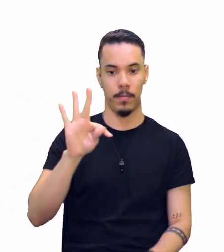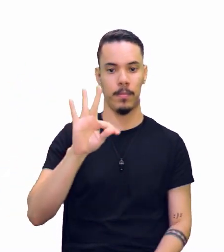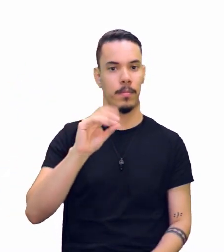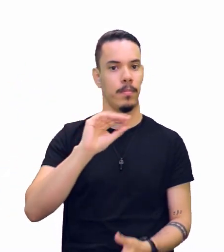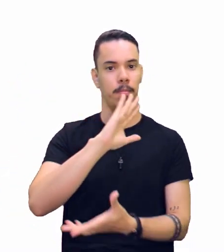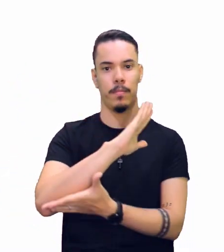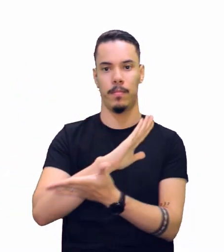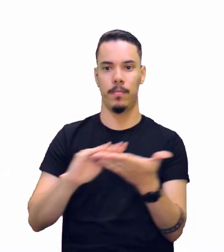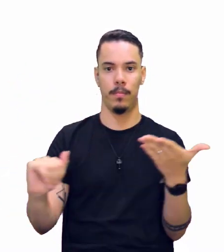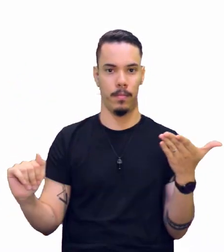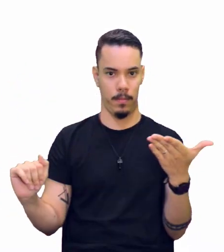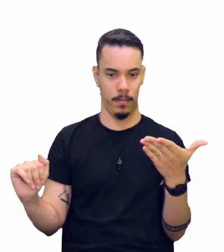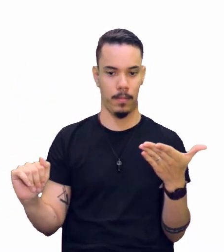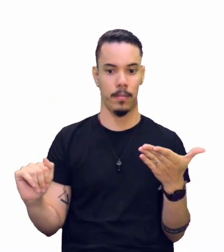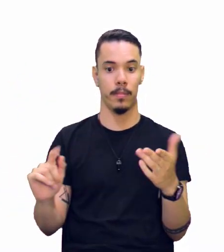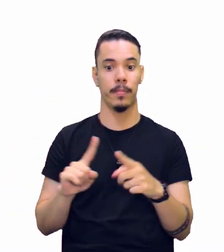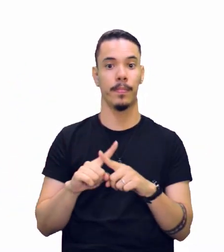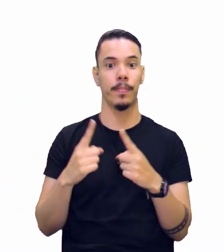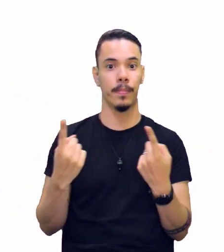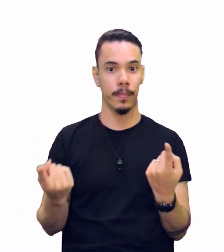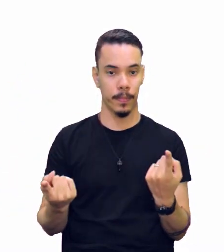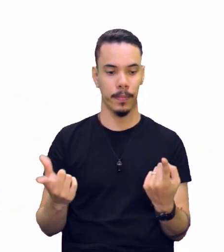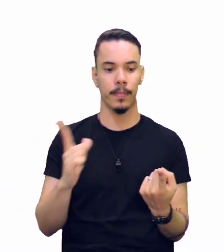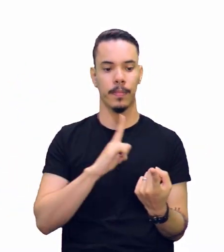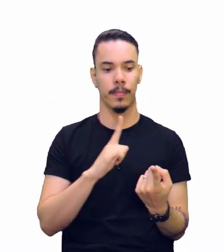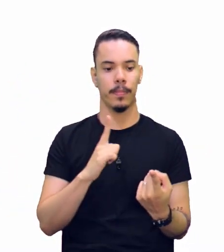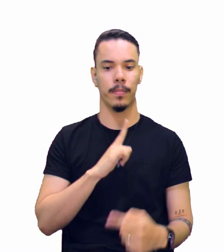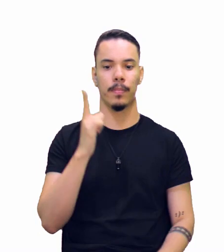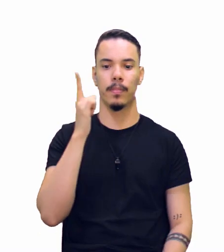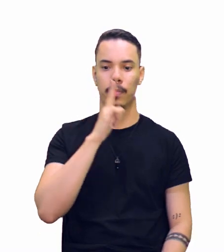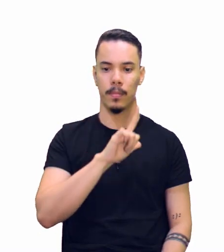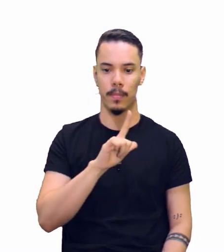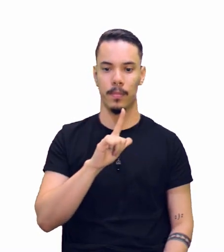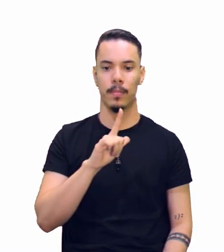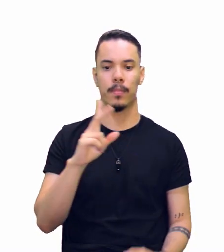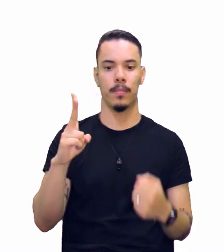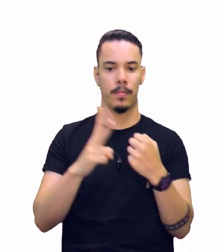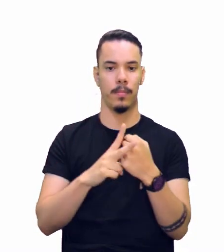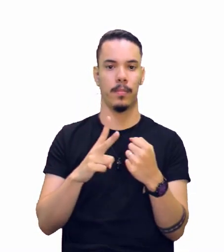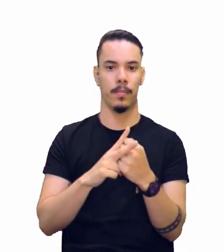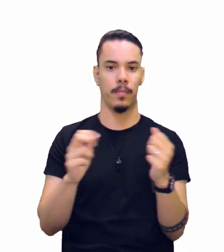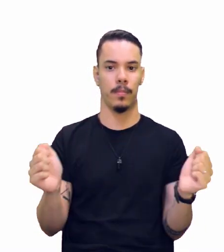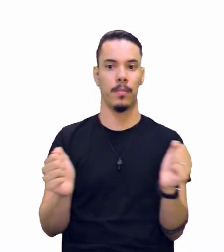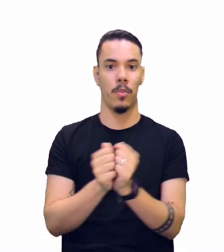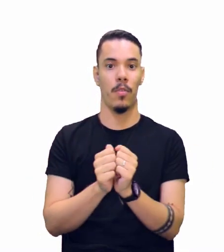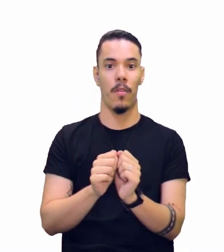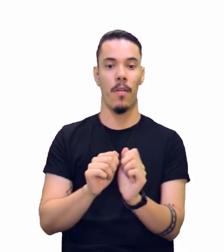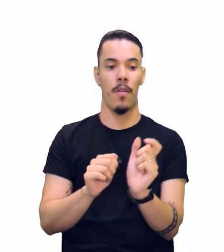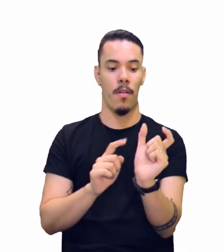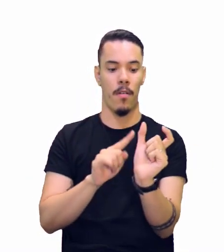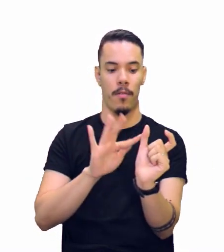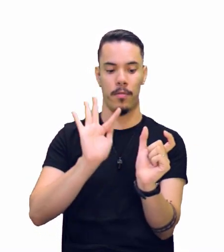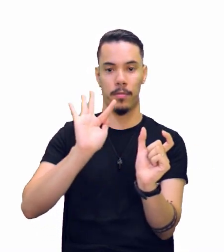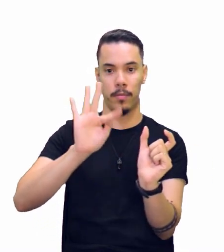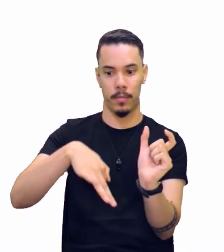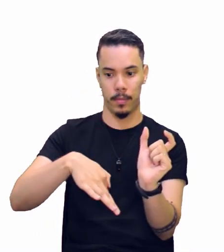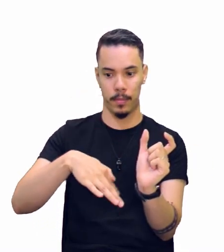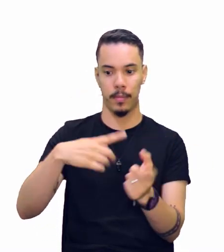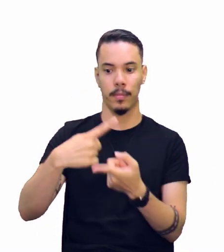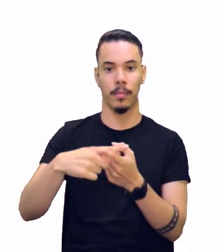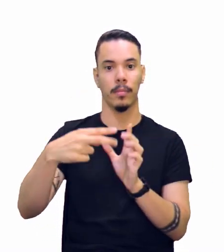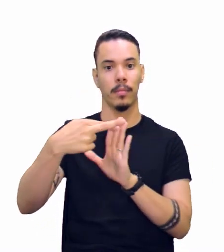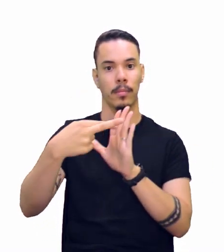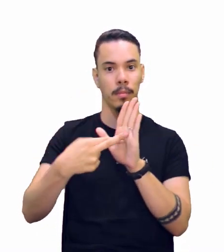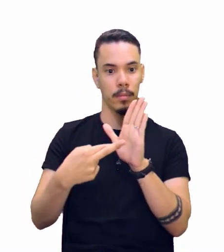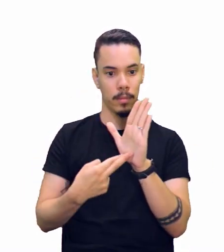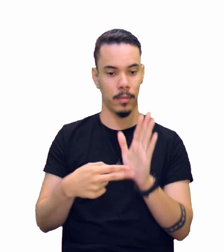embora naturalmente, só que ele recebeu uma flexão verbal no fim dele, que é esse S, porque faz parte da regra